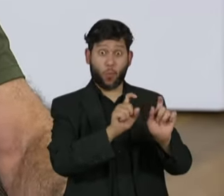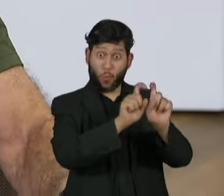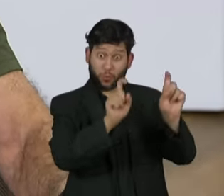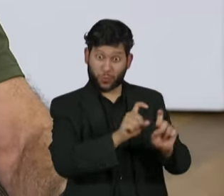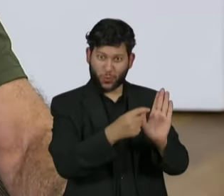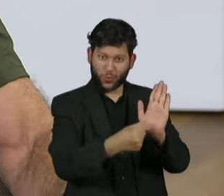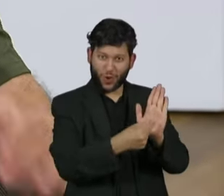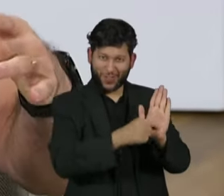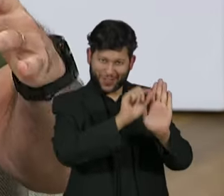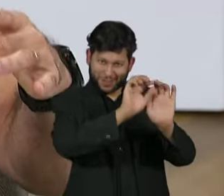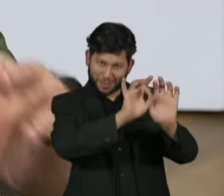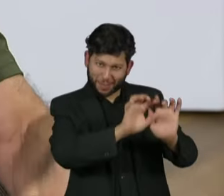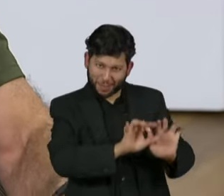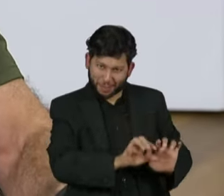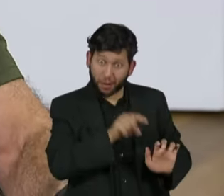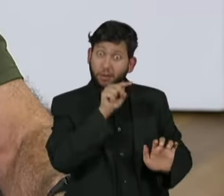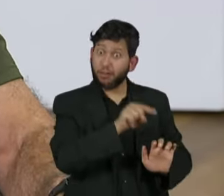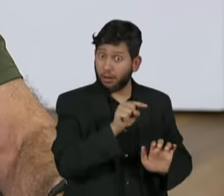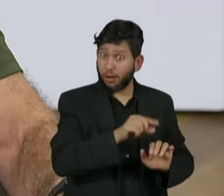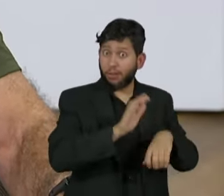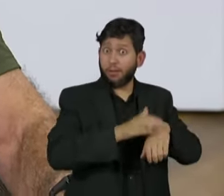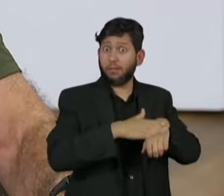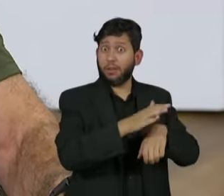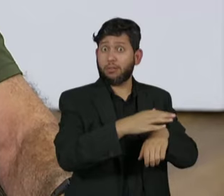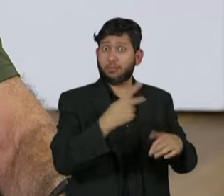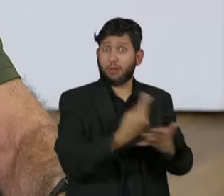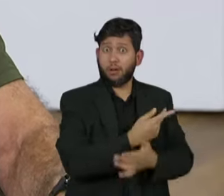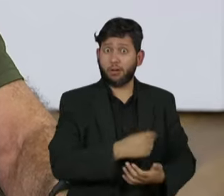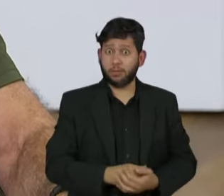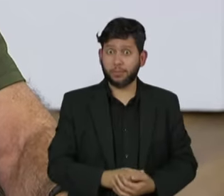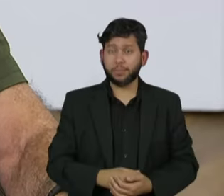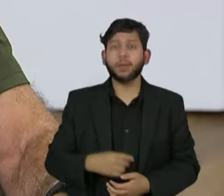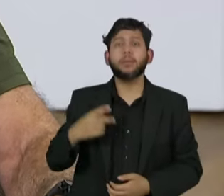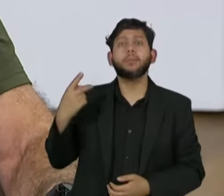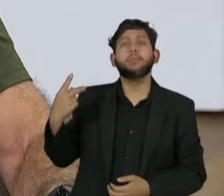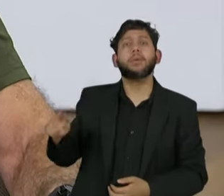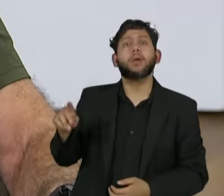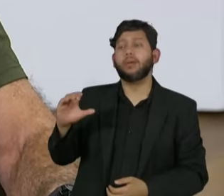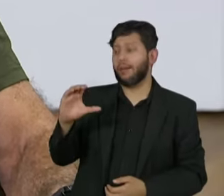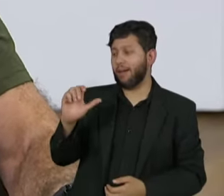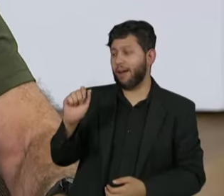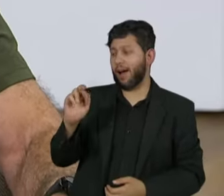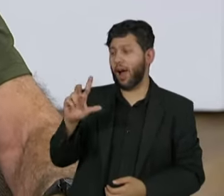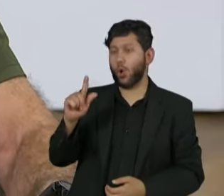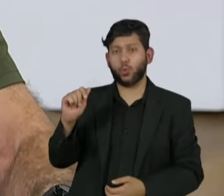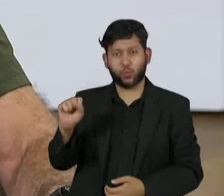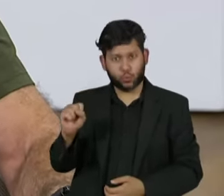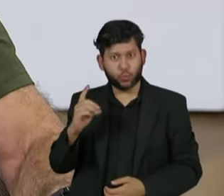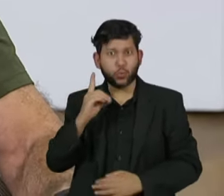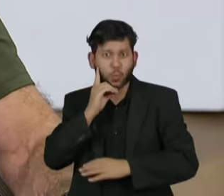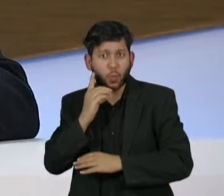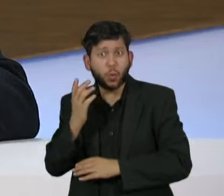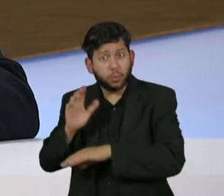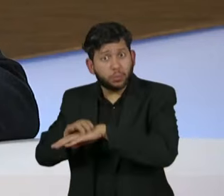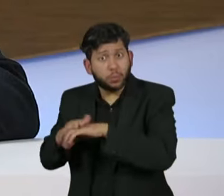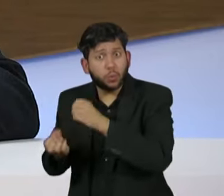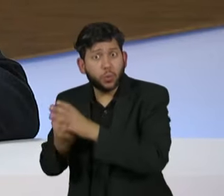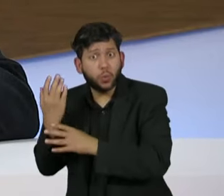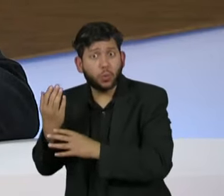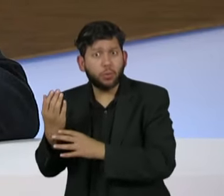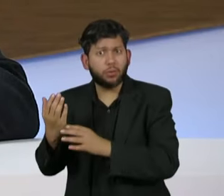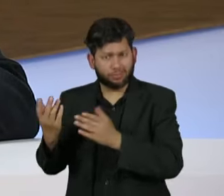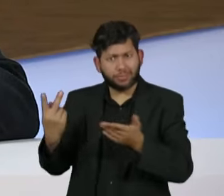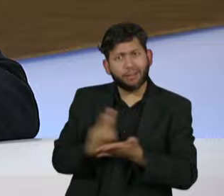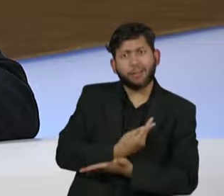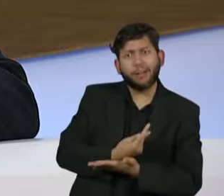alguma coisa de errado nisso diretamente de você escrever um soneto como Carlos Drummond de Andrade se fossemos eu e você também não